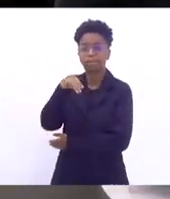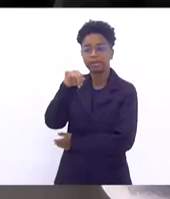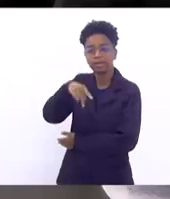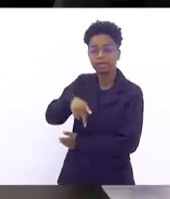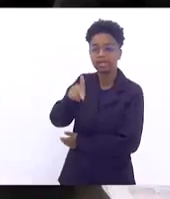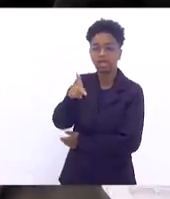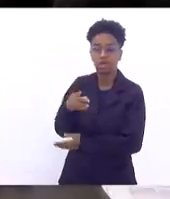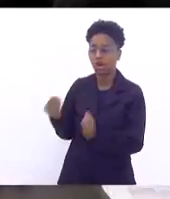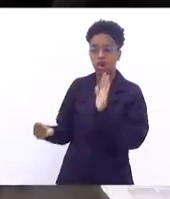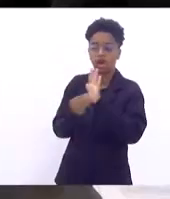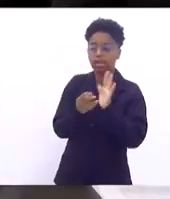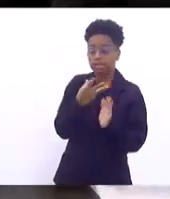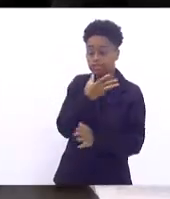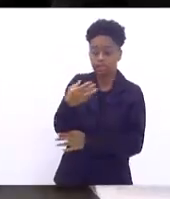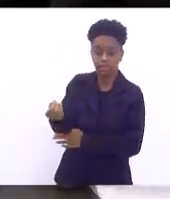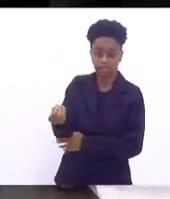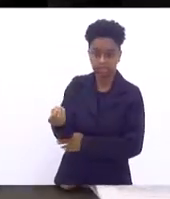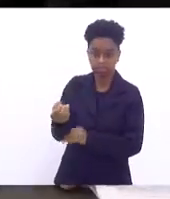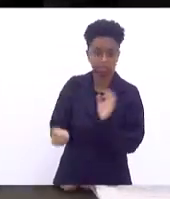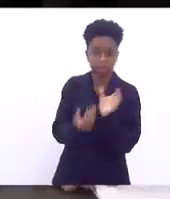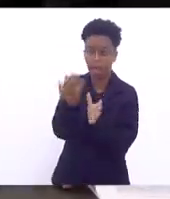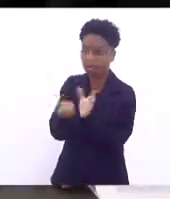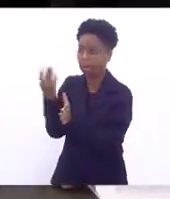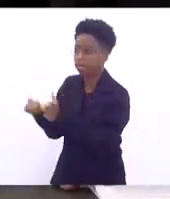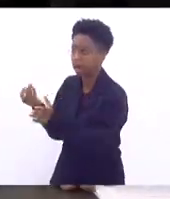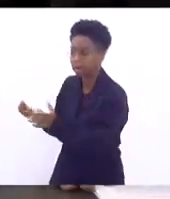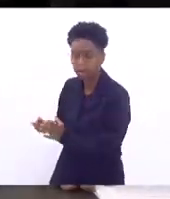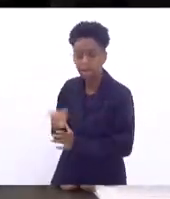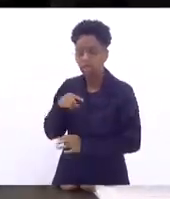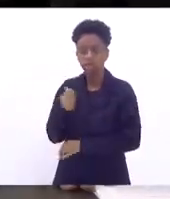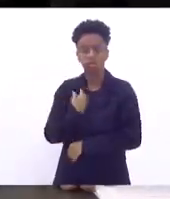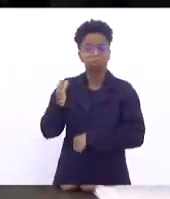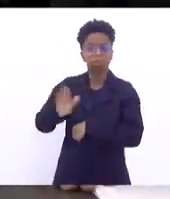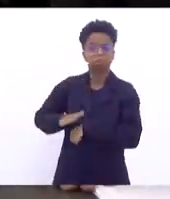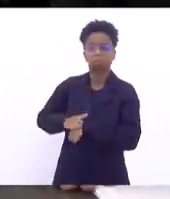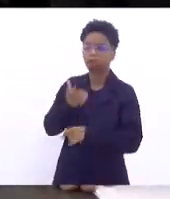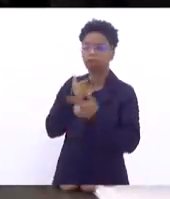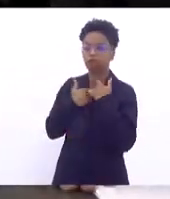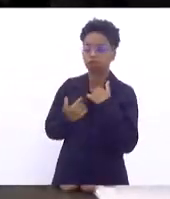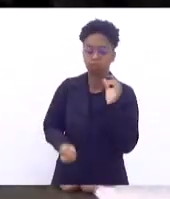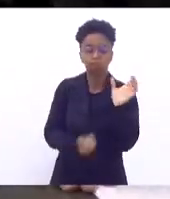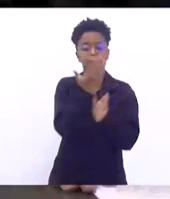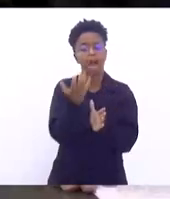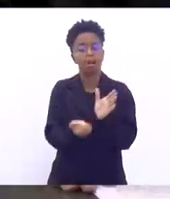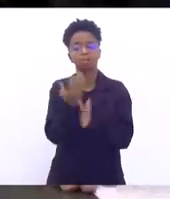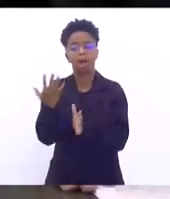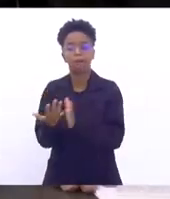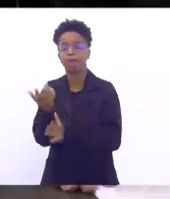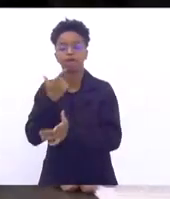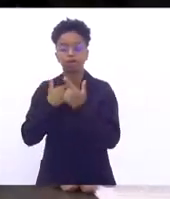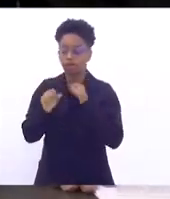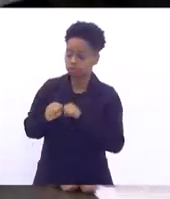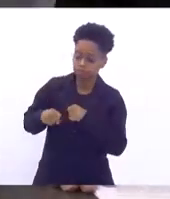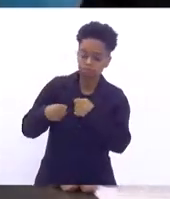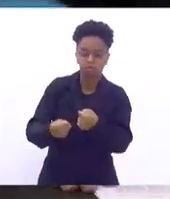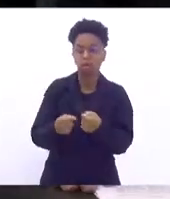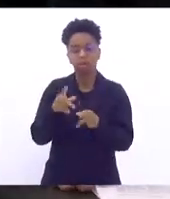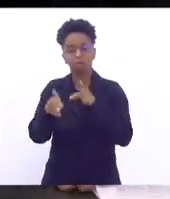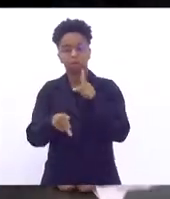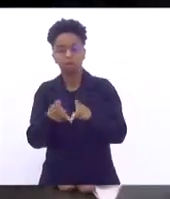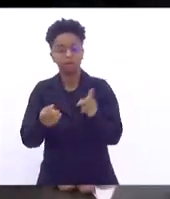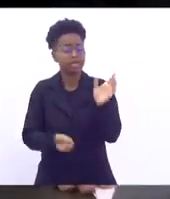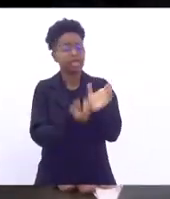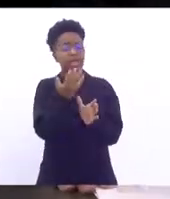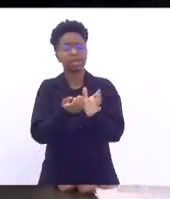30 frentes parlamentares e todos nós por nosso desejo vontade de lutar pelo povo lançamos essa diferente